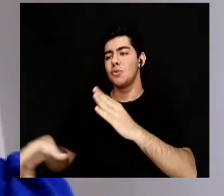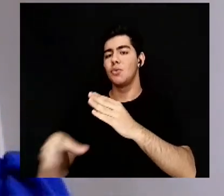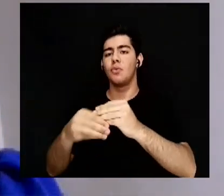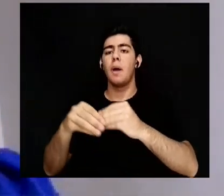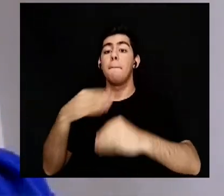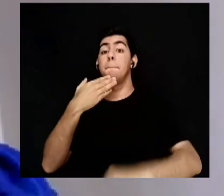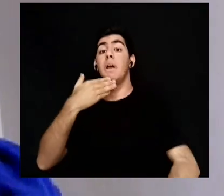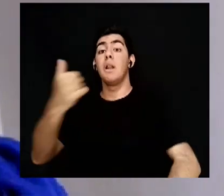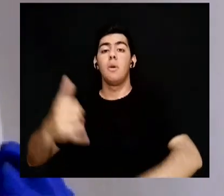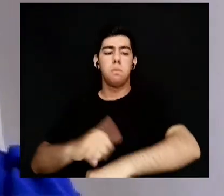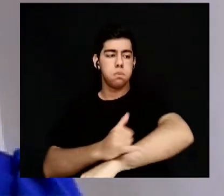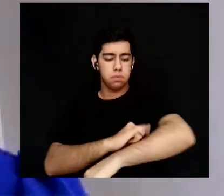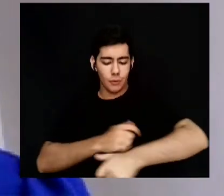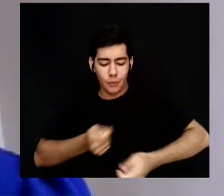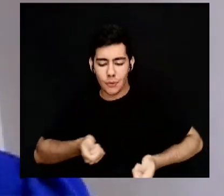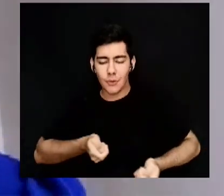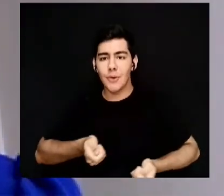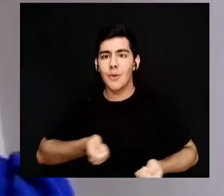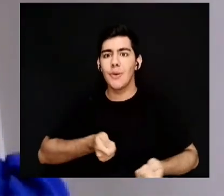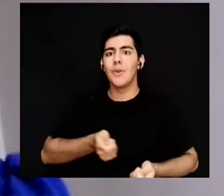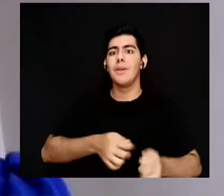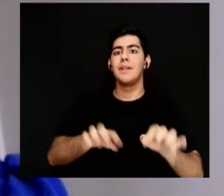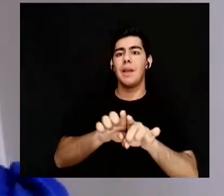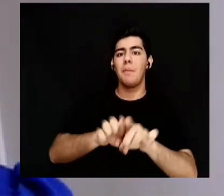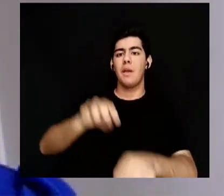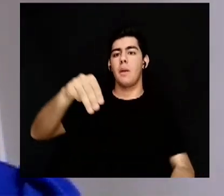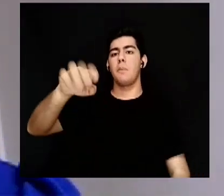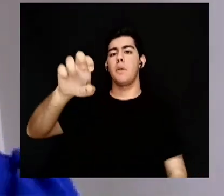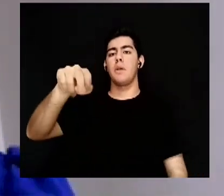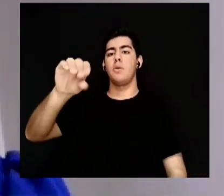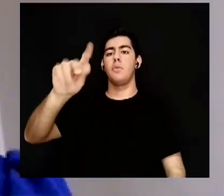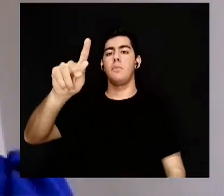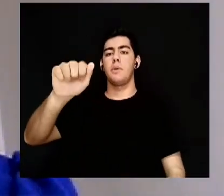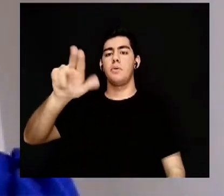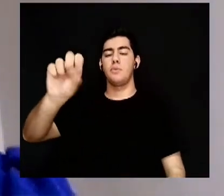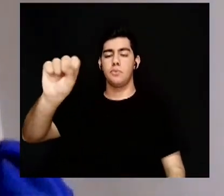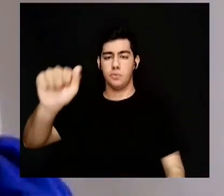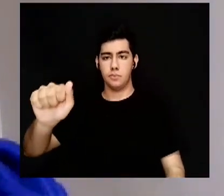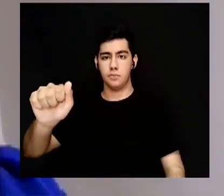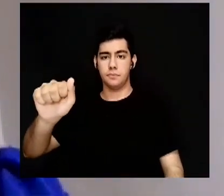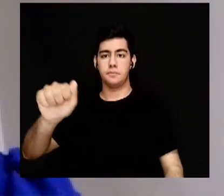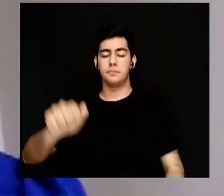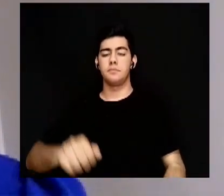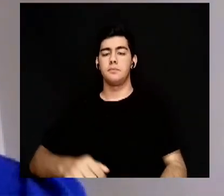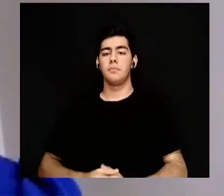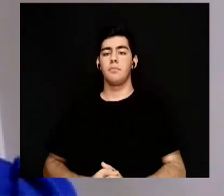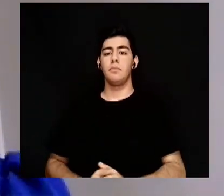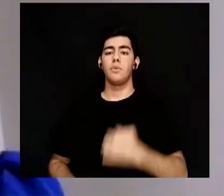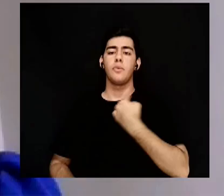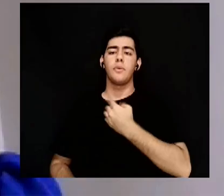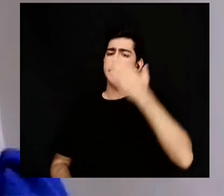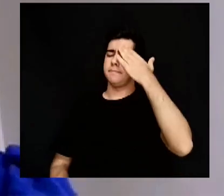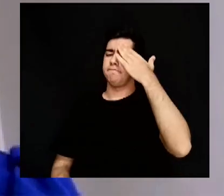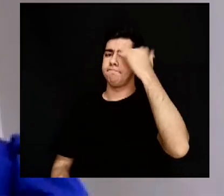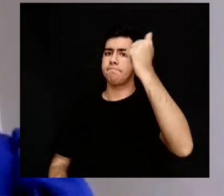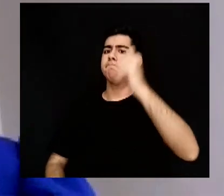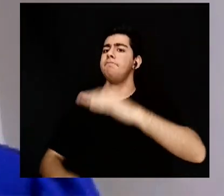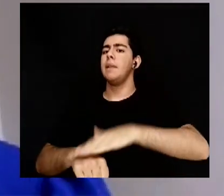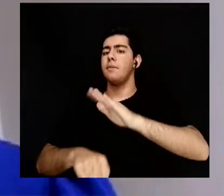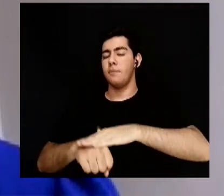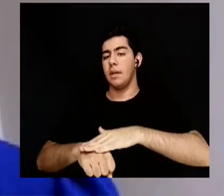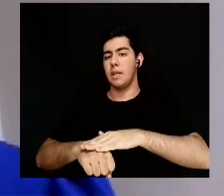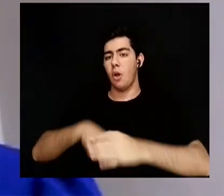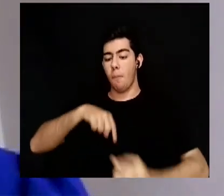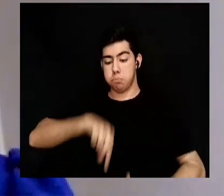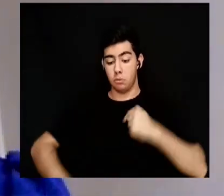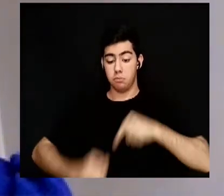da menopausa, melhora o metabolismo, que a privação do estrogênio, a gente sabe que diminui o metabolismo basal e aumenta a vontade de